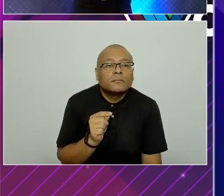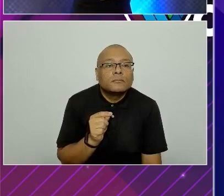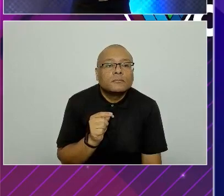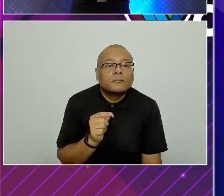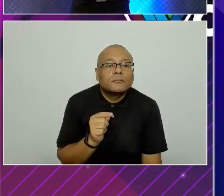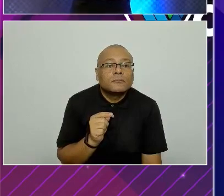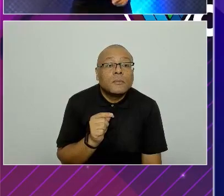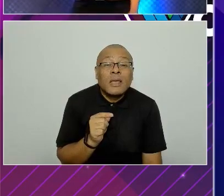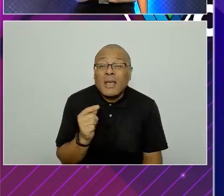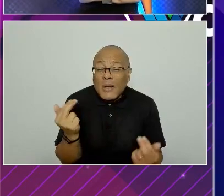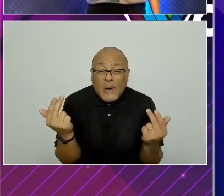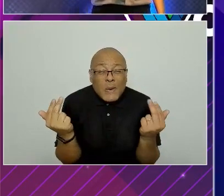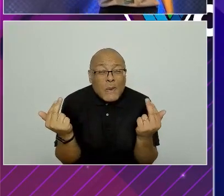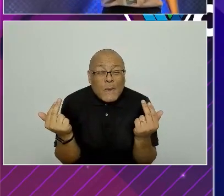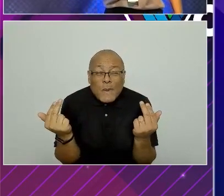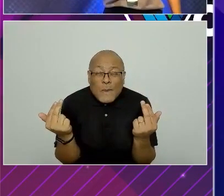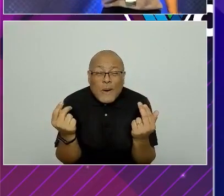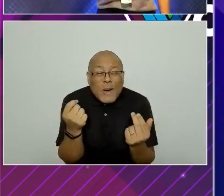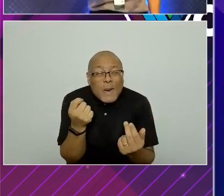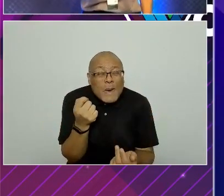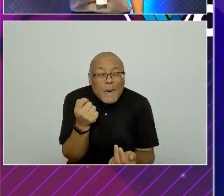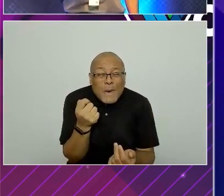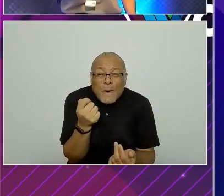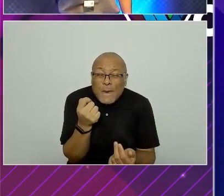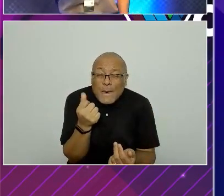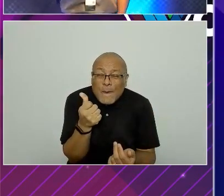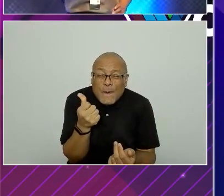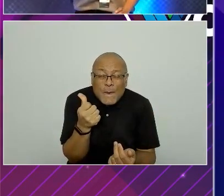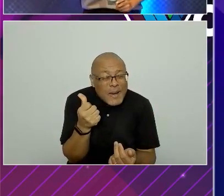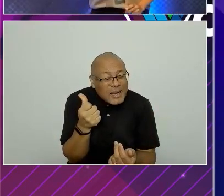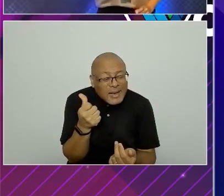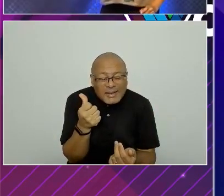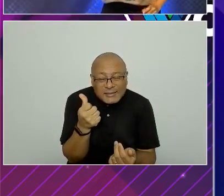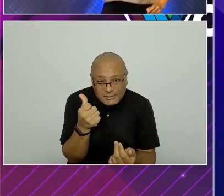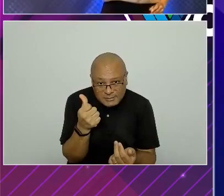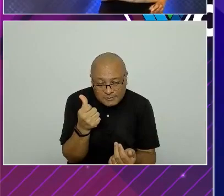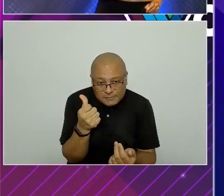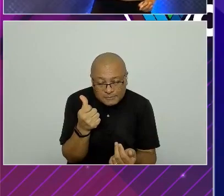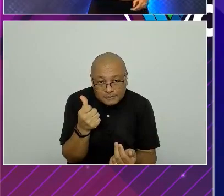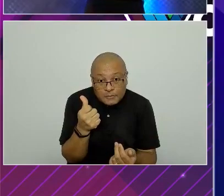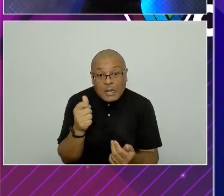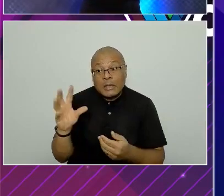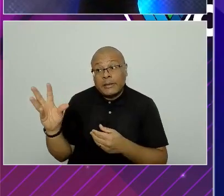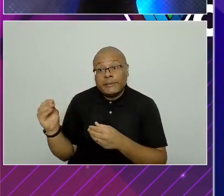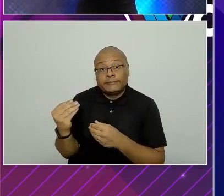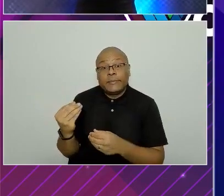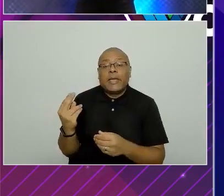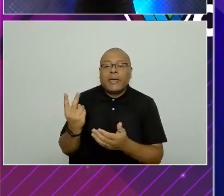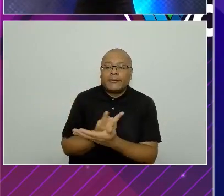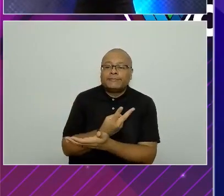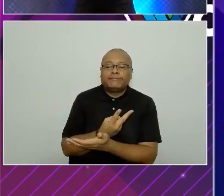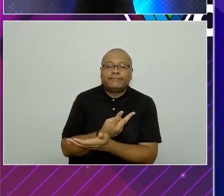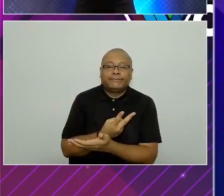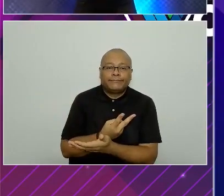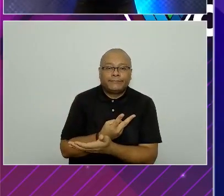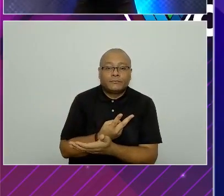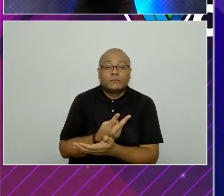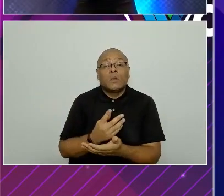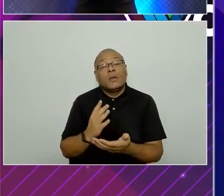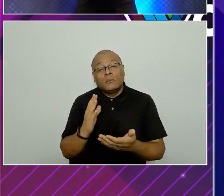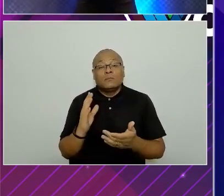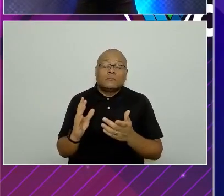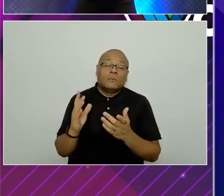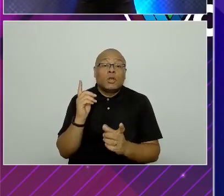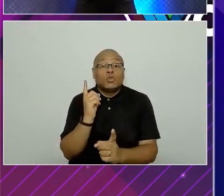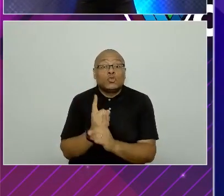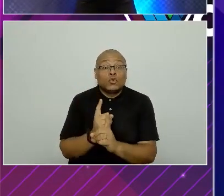Não é exatamente, é quase, mas não é exatamente a mesma pessoa, né? Então ele traz esse errinho pra gente, né? Então foram algumas coisas que eles